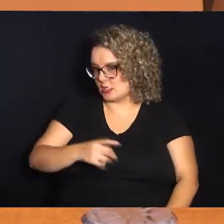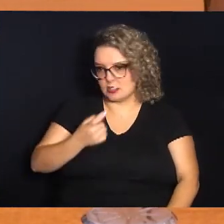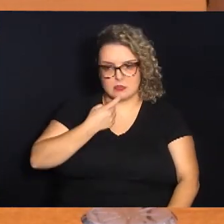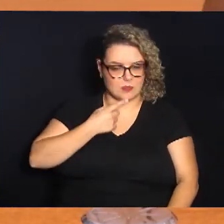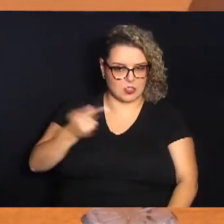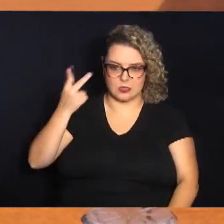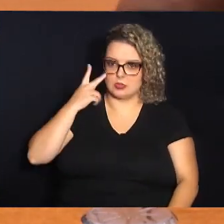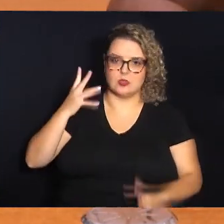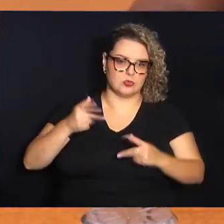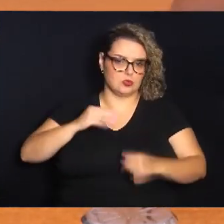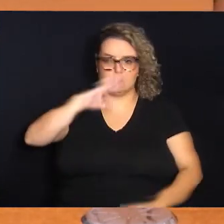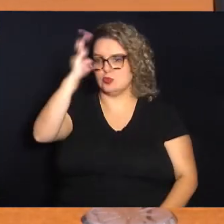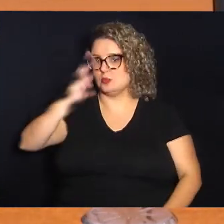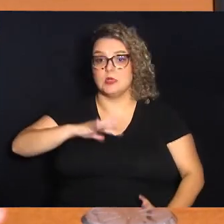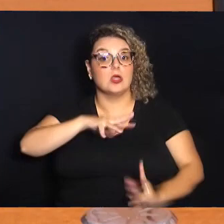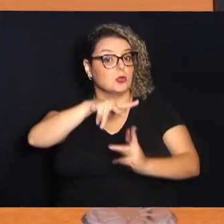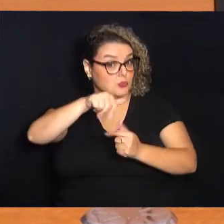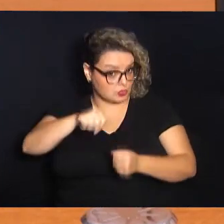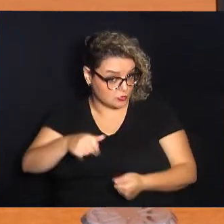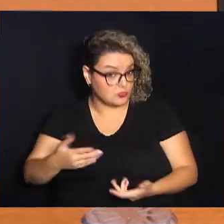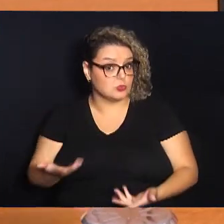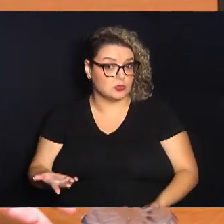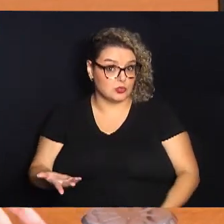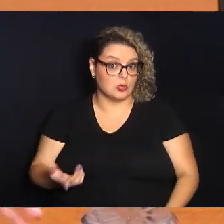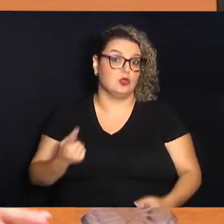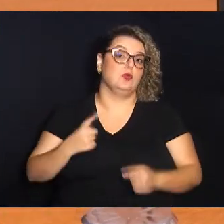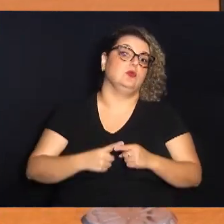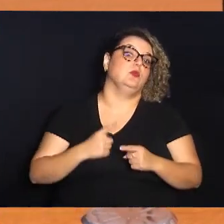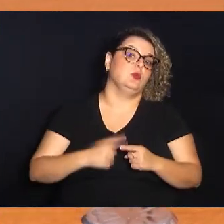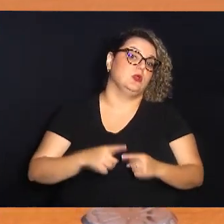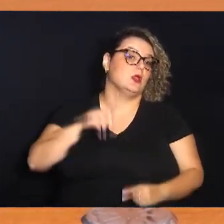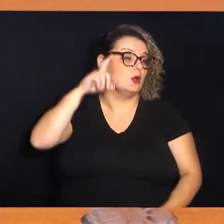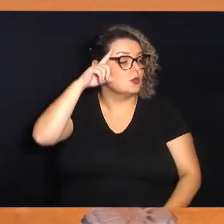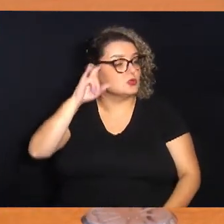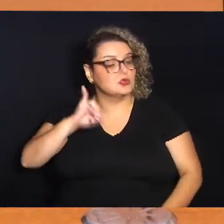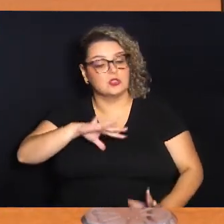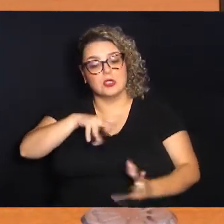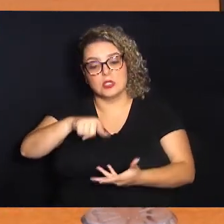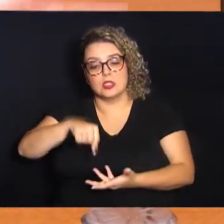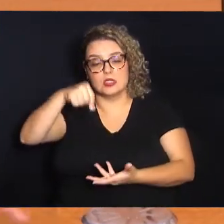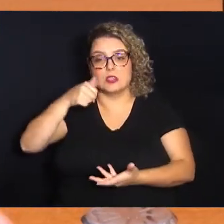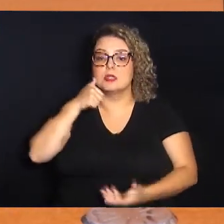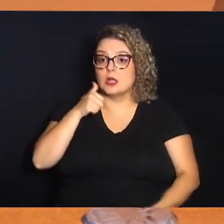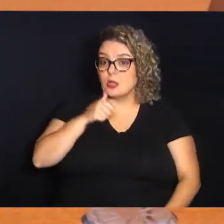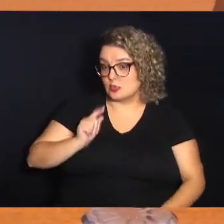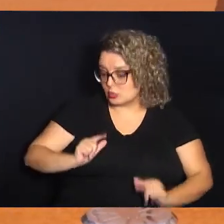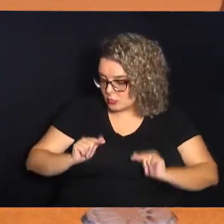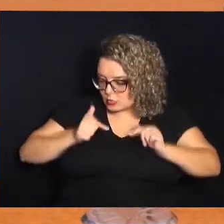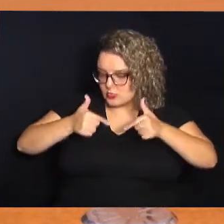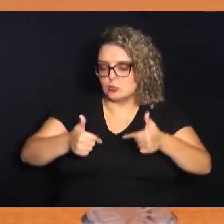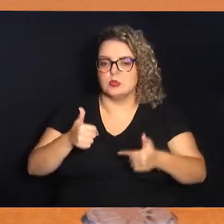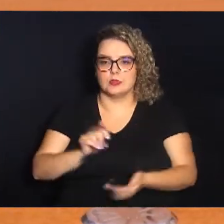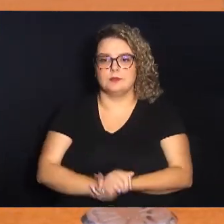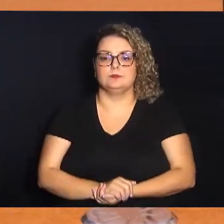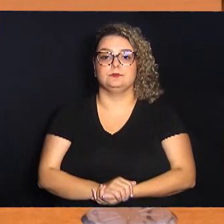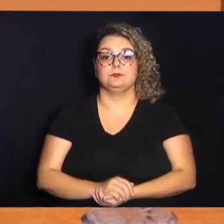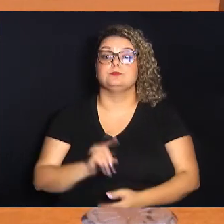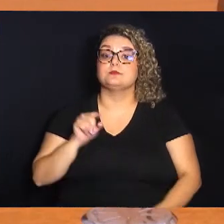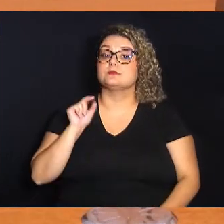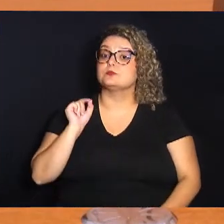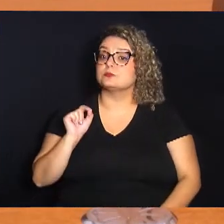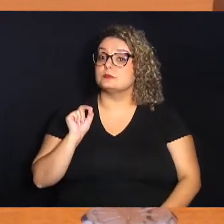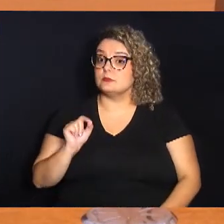Campinas de São Paulo e do Brasil e do mundo né porque afinal o dia internacional de luta das mulheres